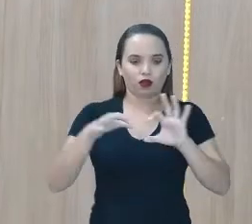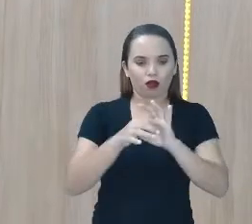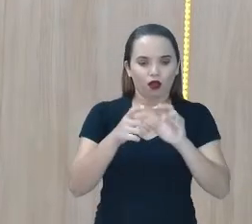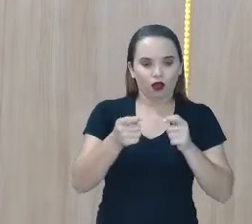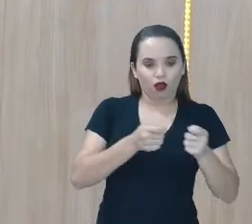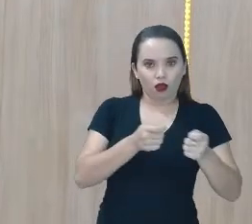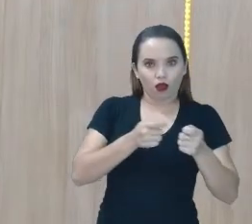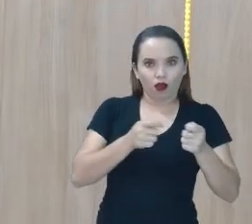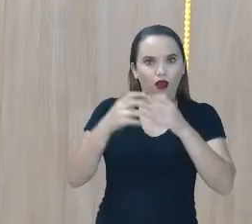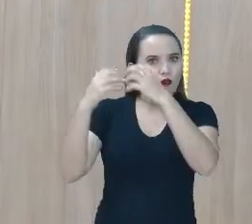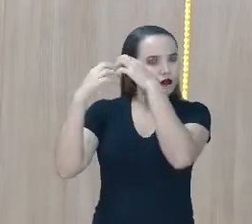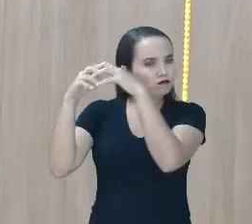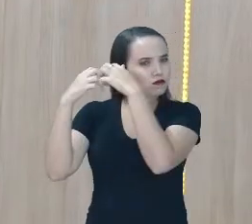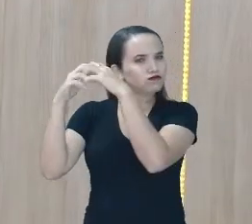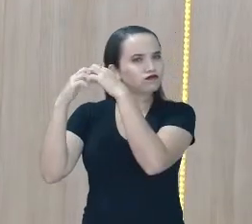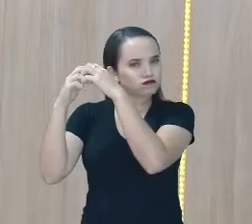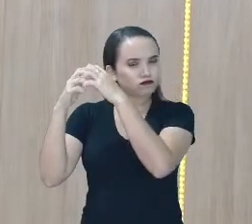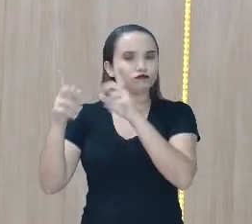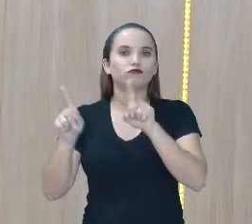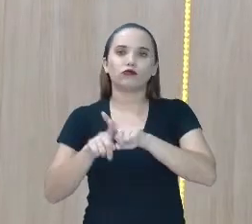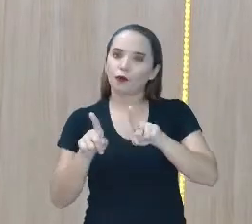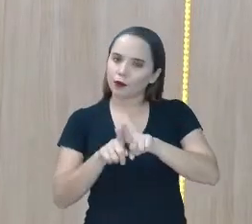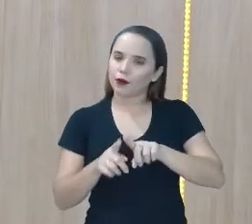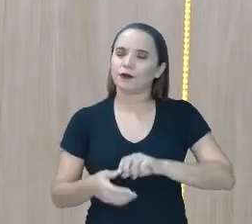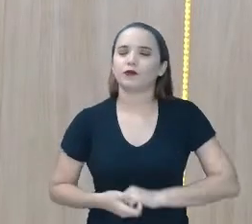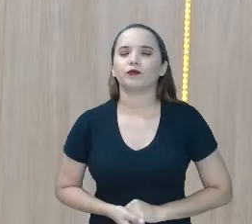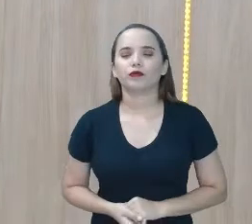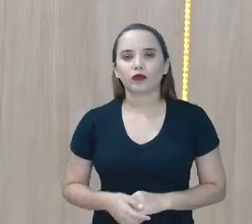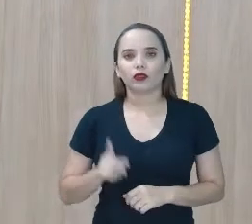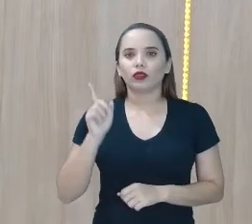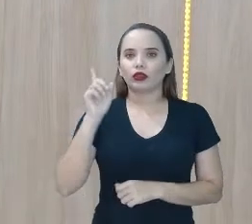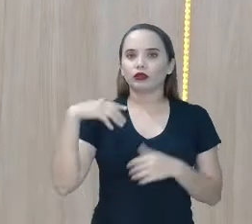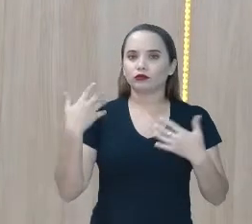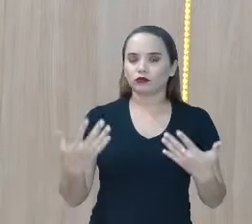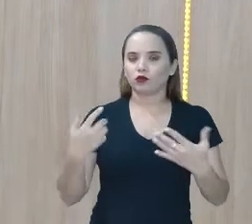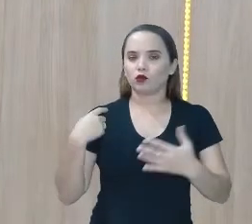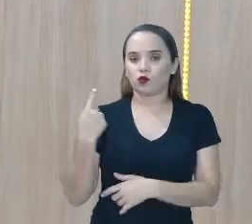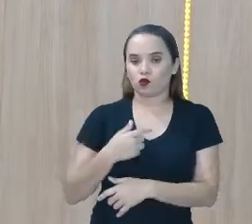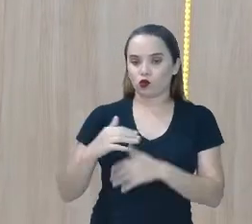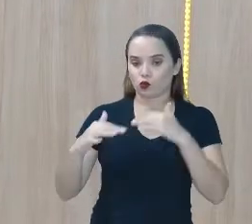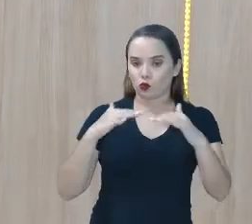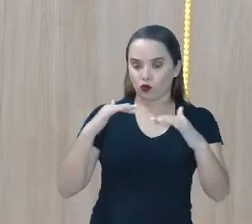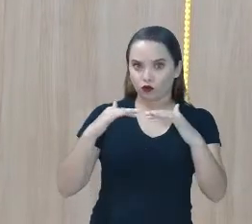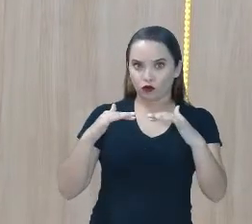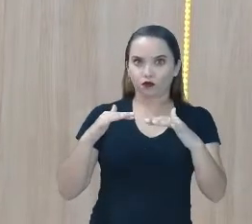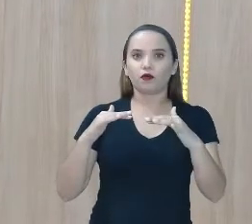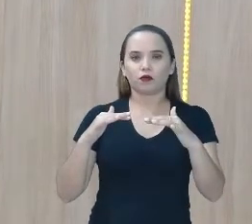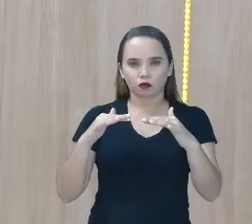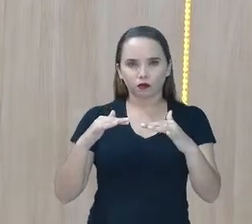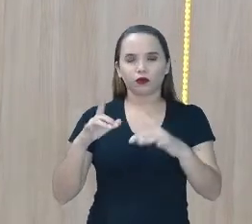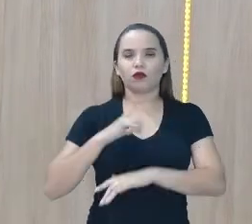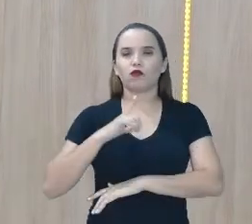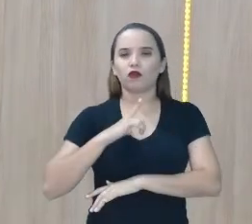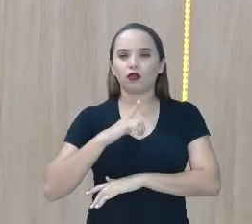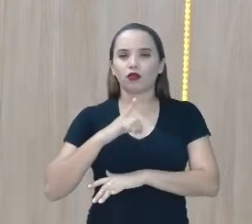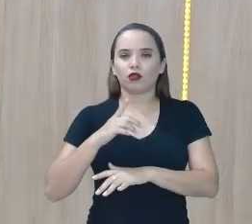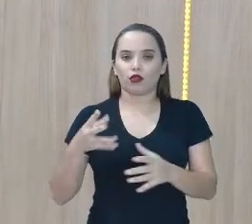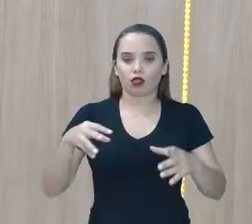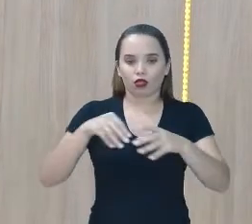cognição. Então, a gente também trabalha com a matriz de conteúdos. Então, nos movimentos que a gente utiliza